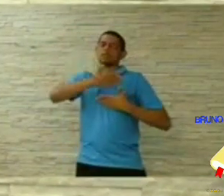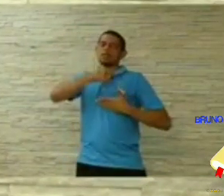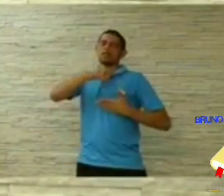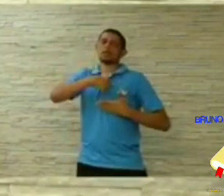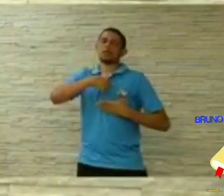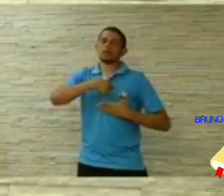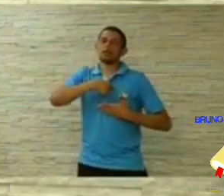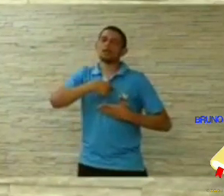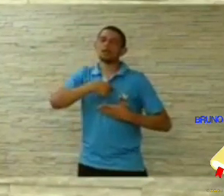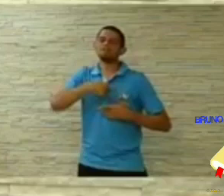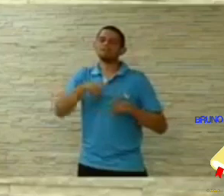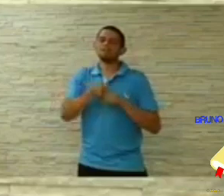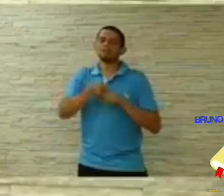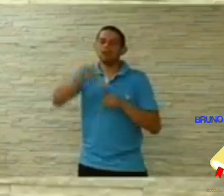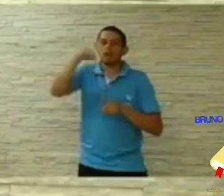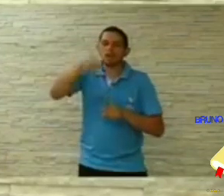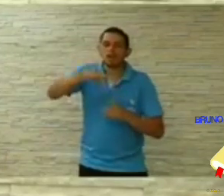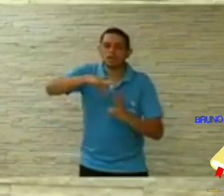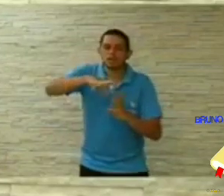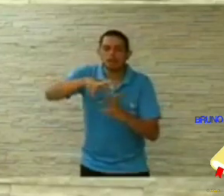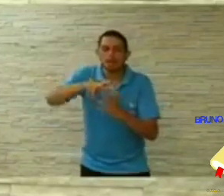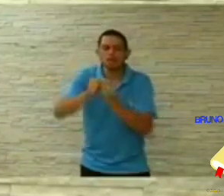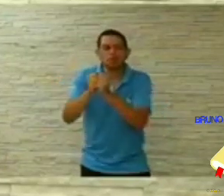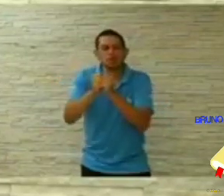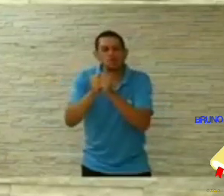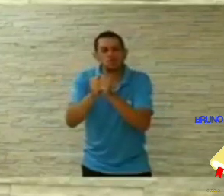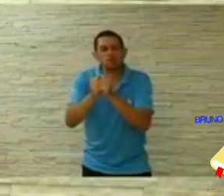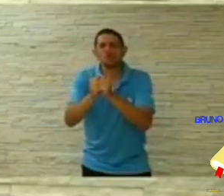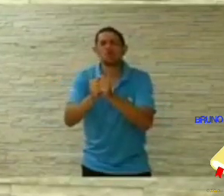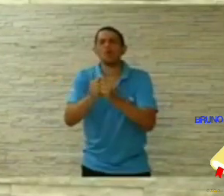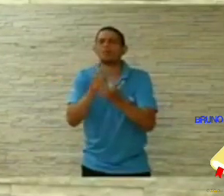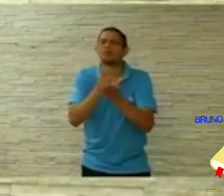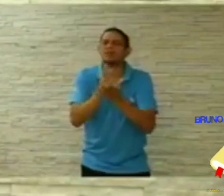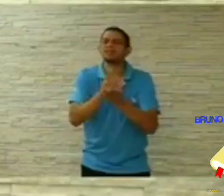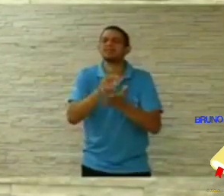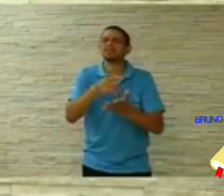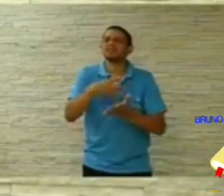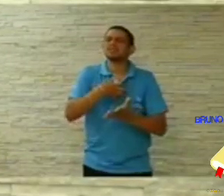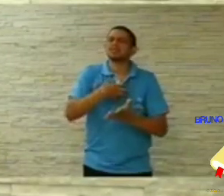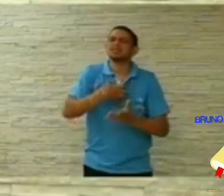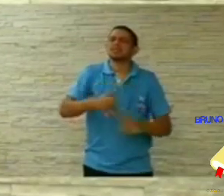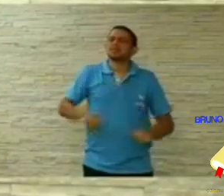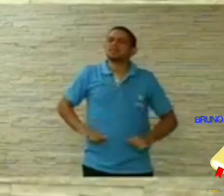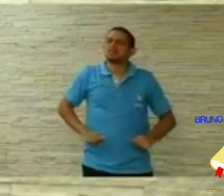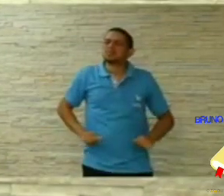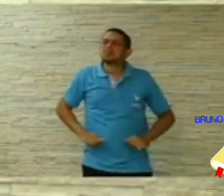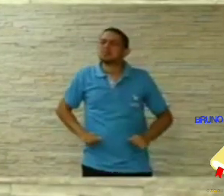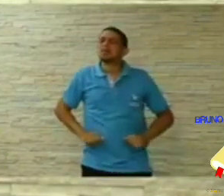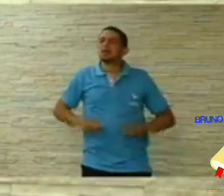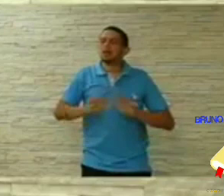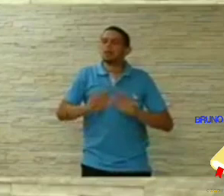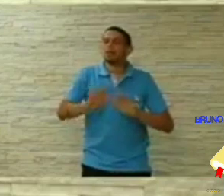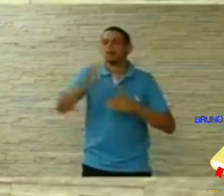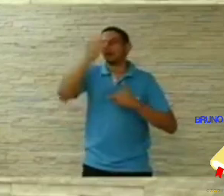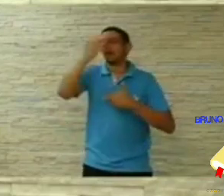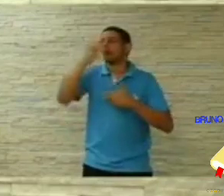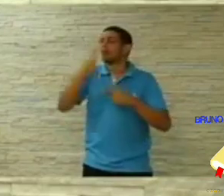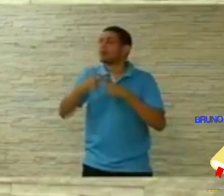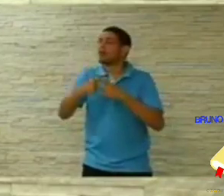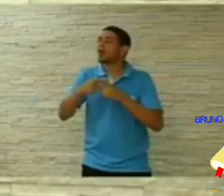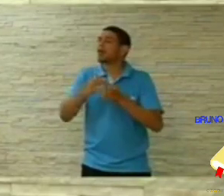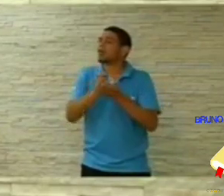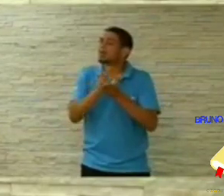conosco, em meio ao sofrimento. Obrigado, porque em meio a tanta dificuldade, a gente pode sentir paz e a sua presença ao nosso